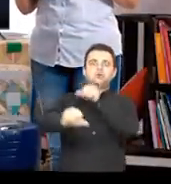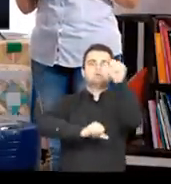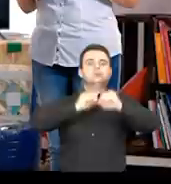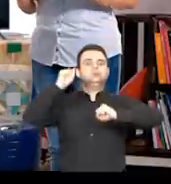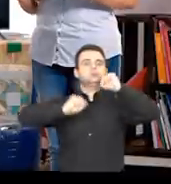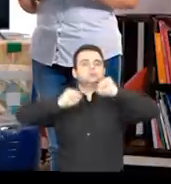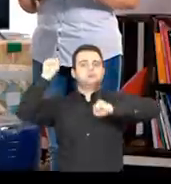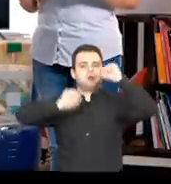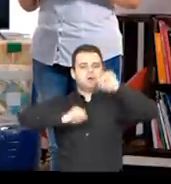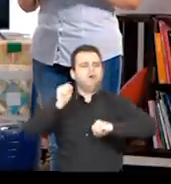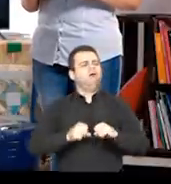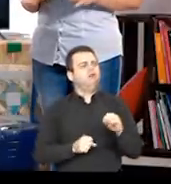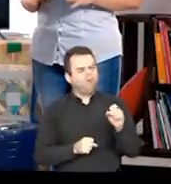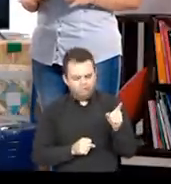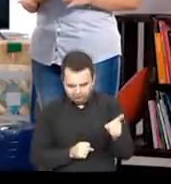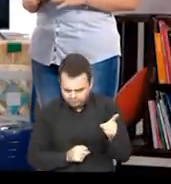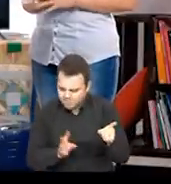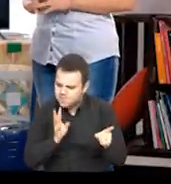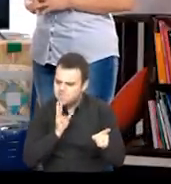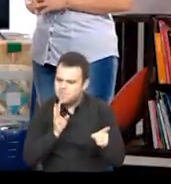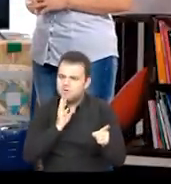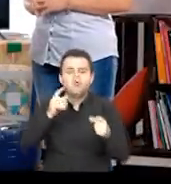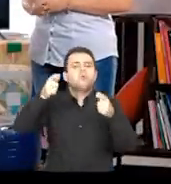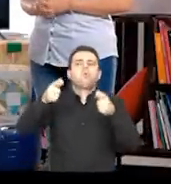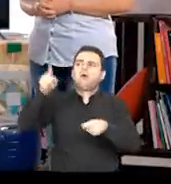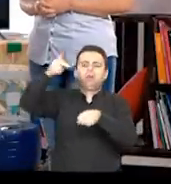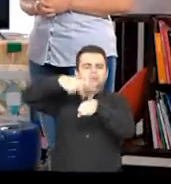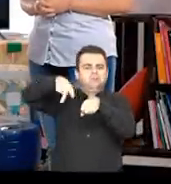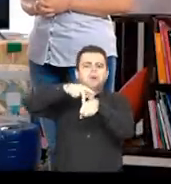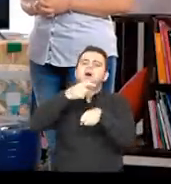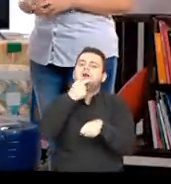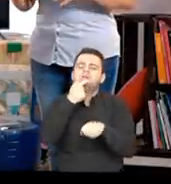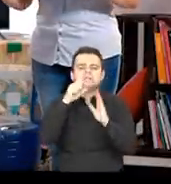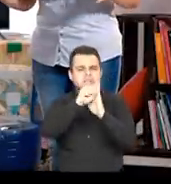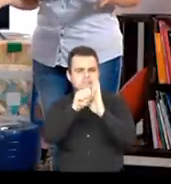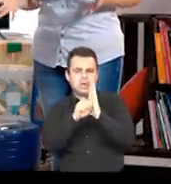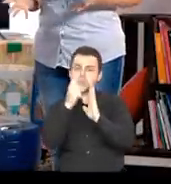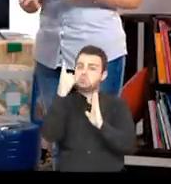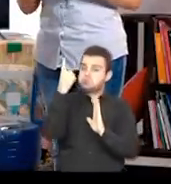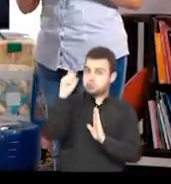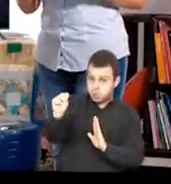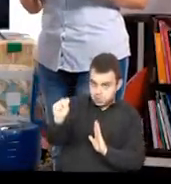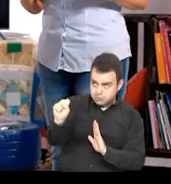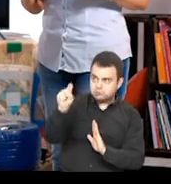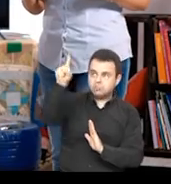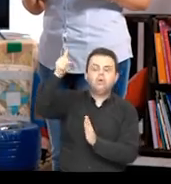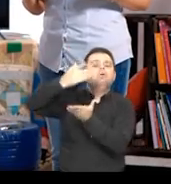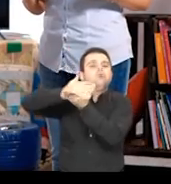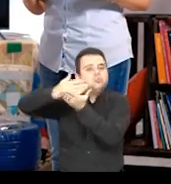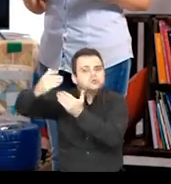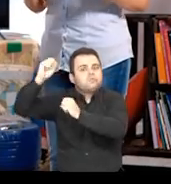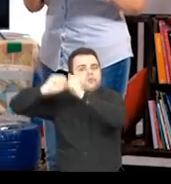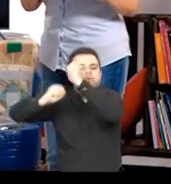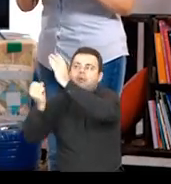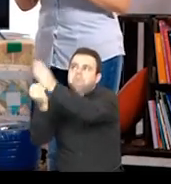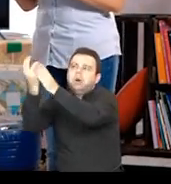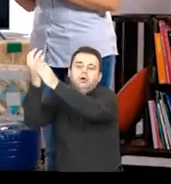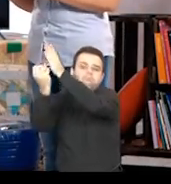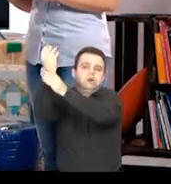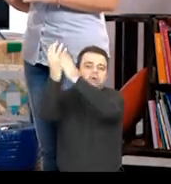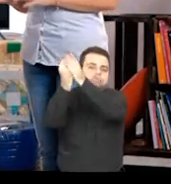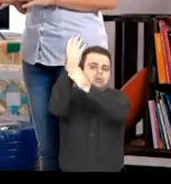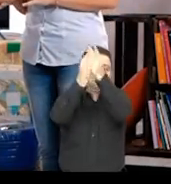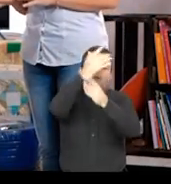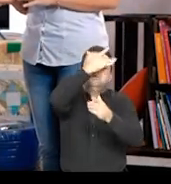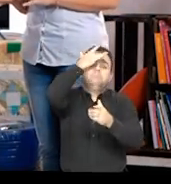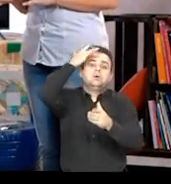Revolução Industrial. Ela aconteceu na Inglaterra no século XVIII. Foi o surgimento das indústrias e a diminuição